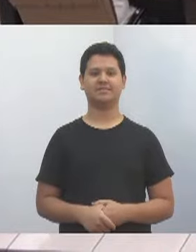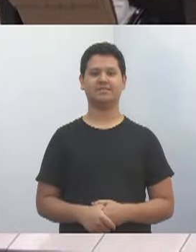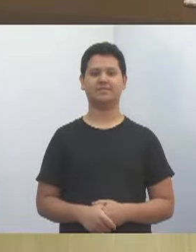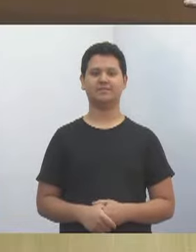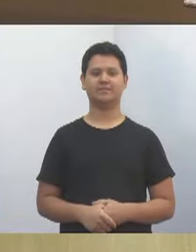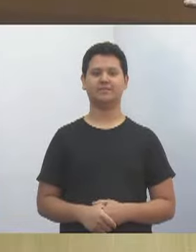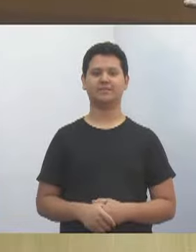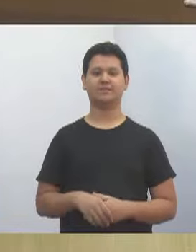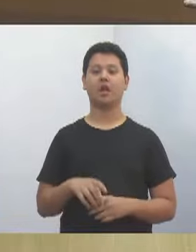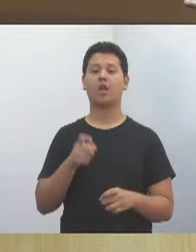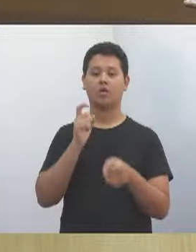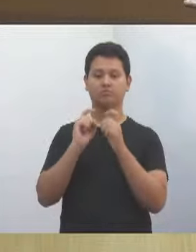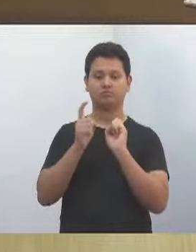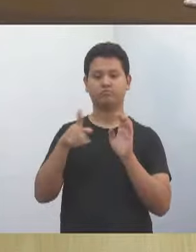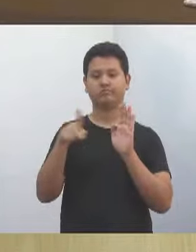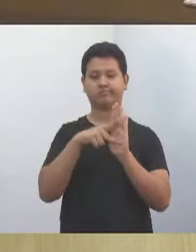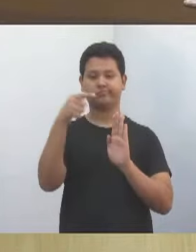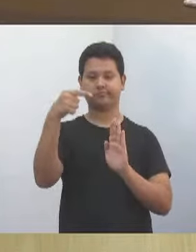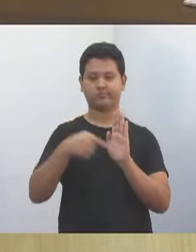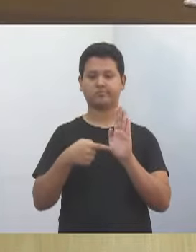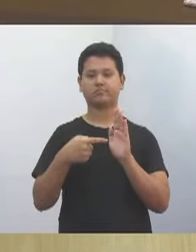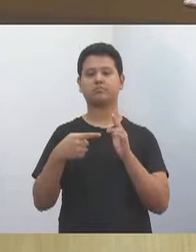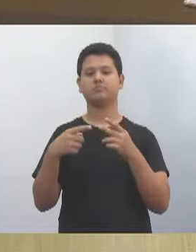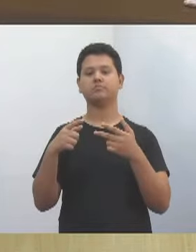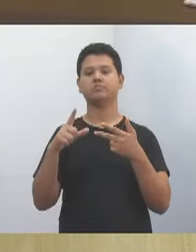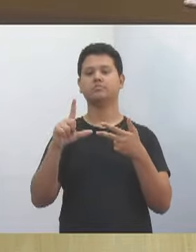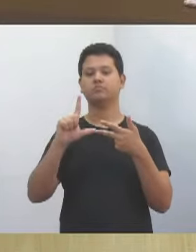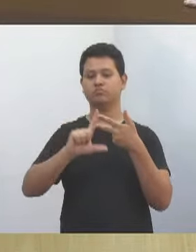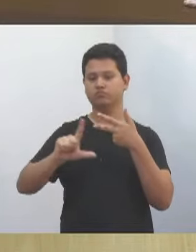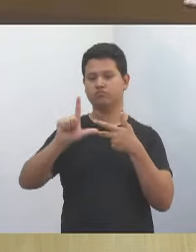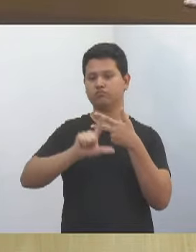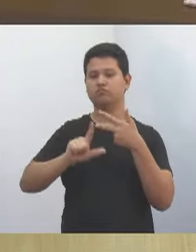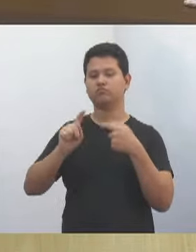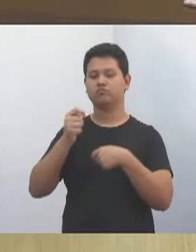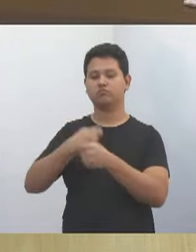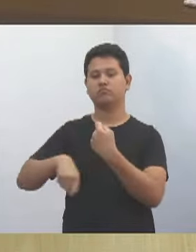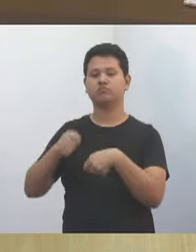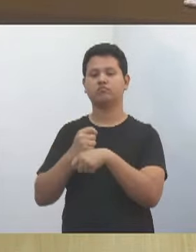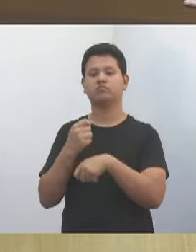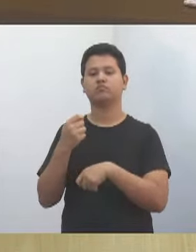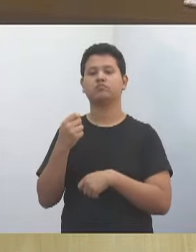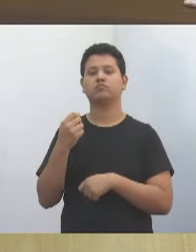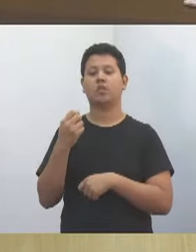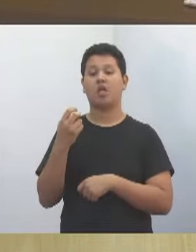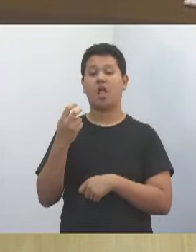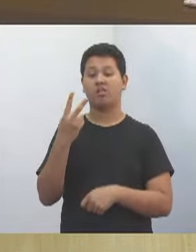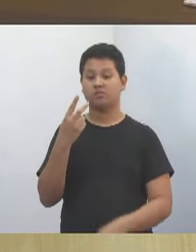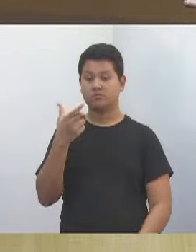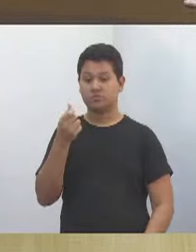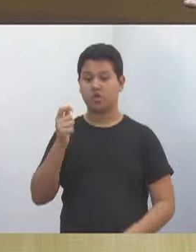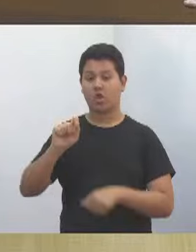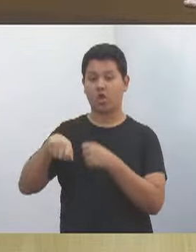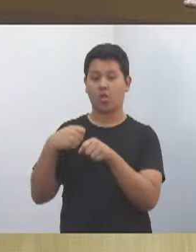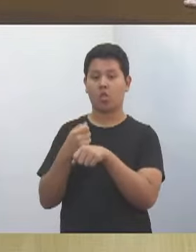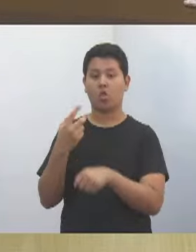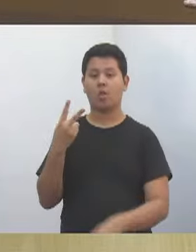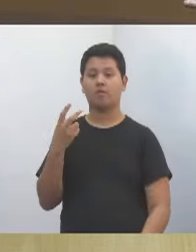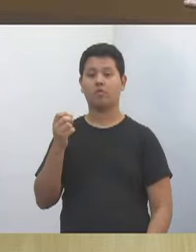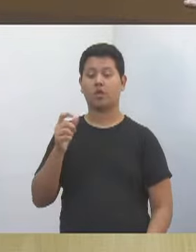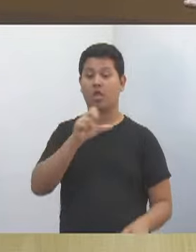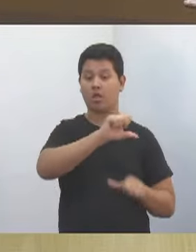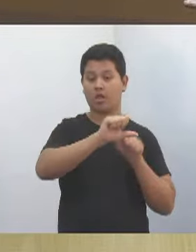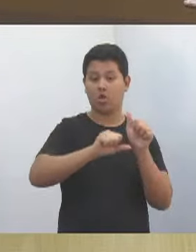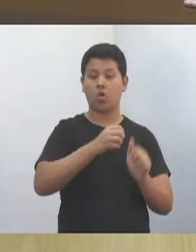Primeira discussão do projeto de lei do Legislativo número 26 de 2024, autoria vereador Edgar Sasaki, altera a lei